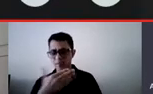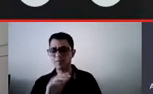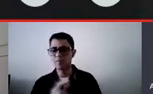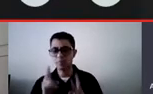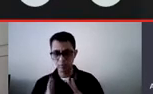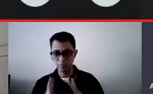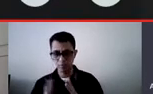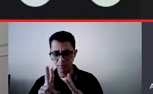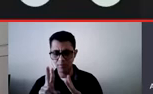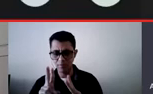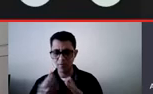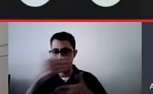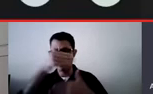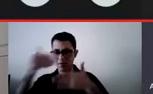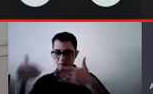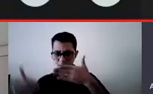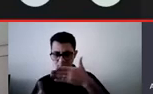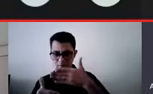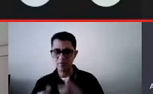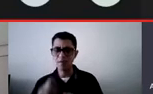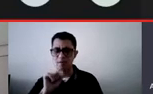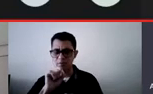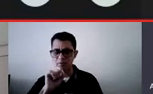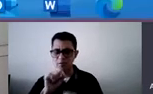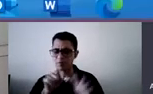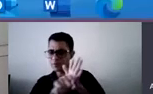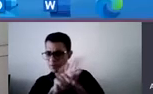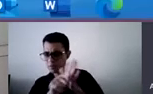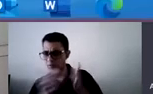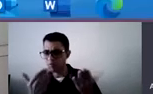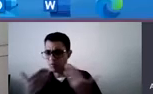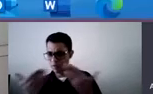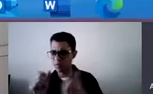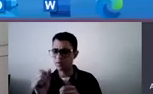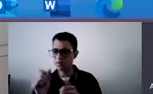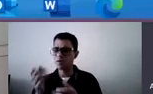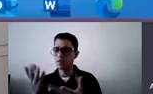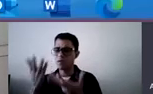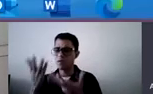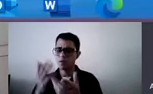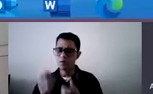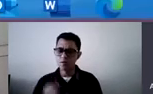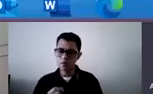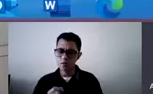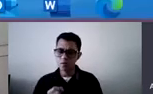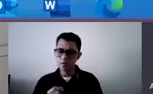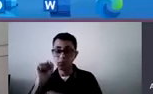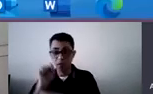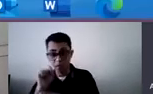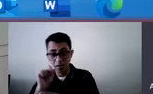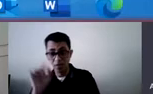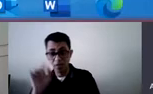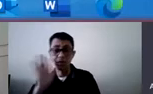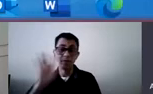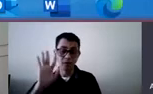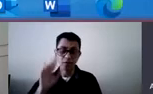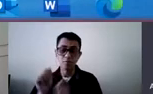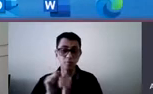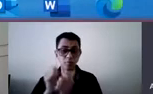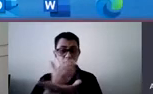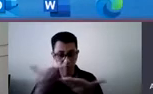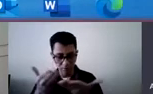vou continuando aqui. Como eu falei, se alguém quiser fazer algum comentário, a gente comenta, a gente para, a gente reflete